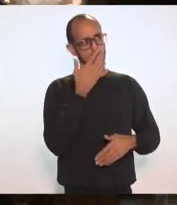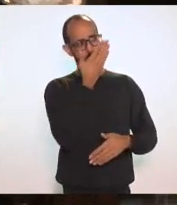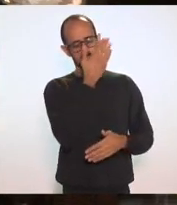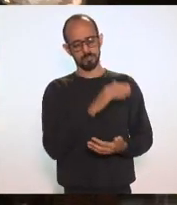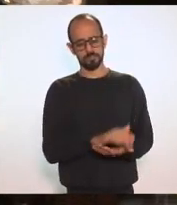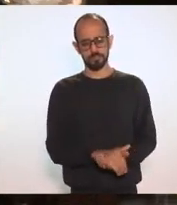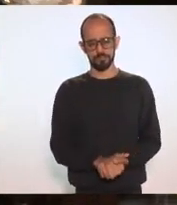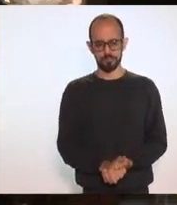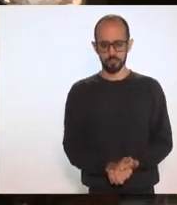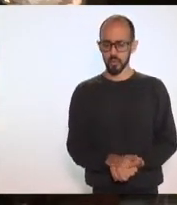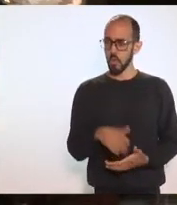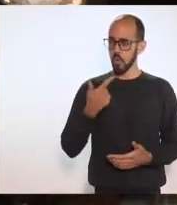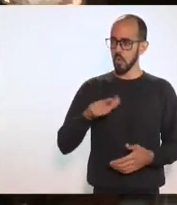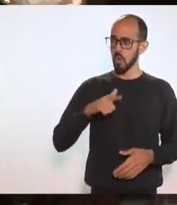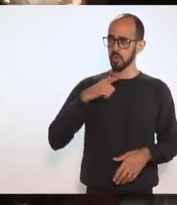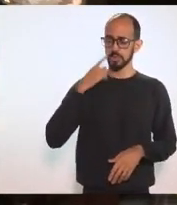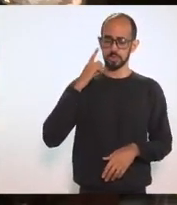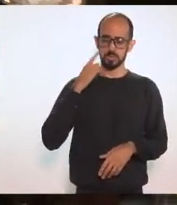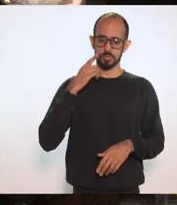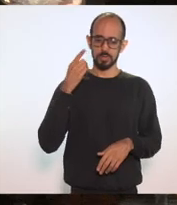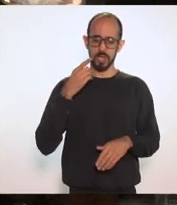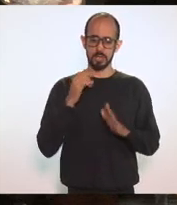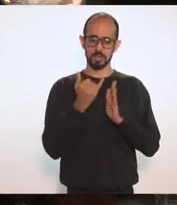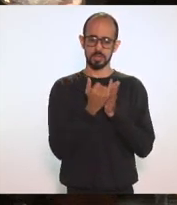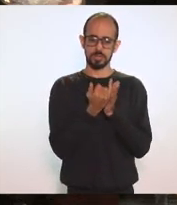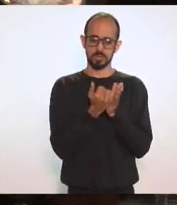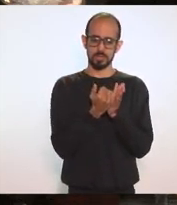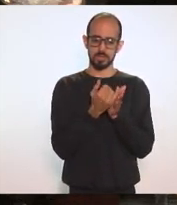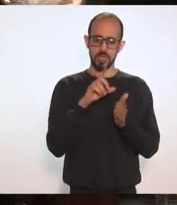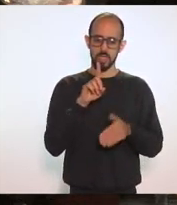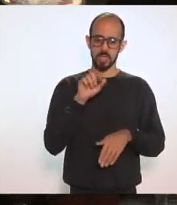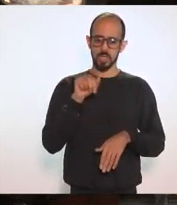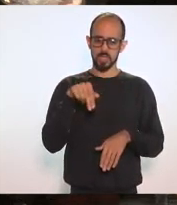deputado. A próxima oradora inscrita é a deputada Dani Monteiro.